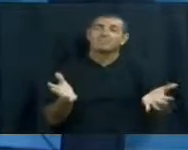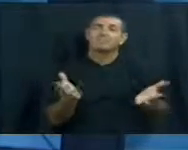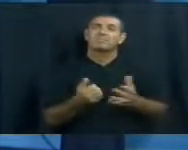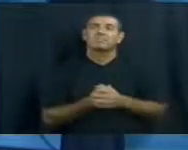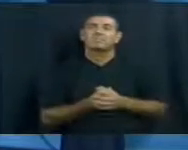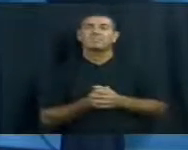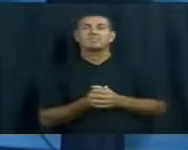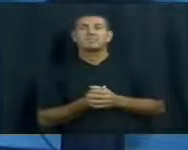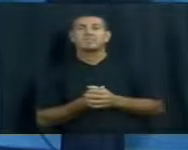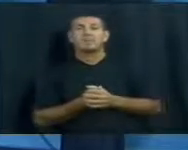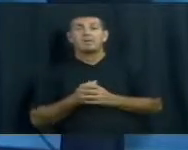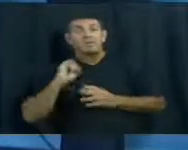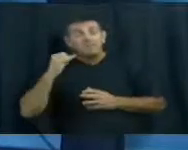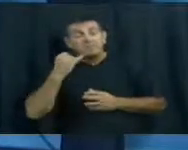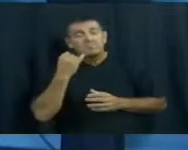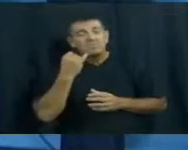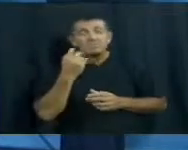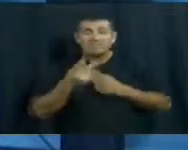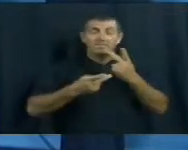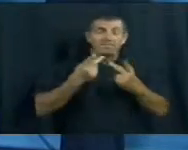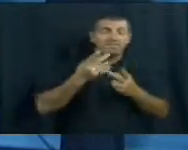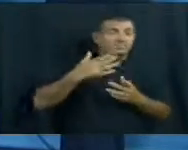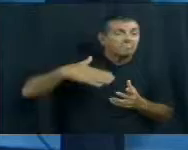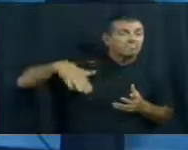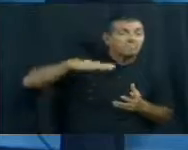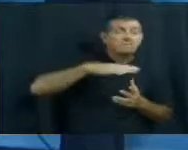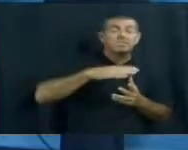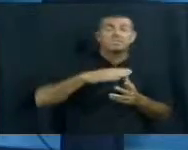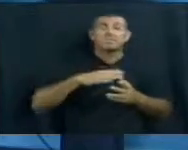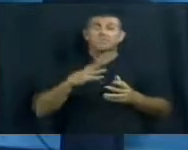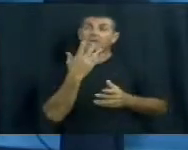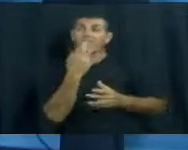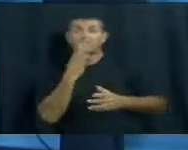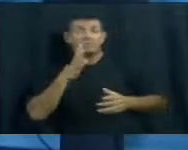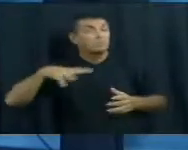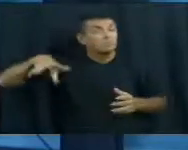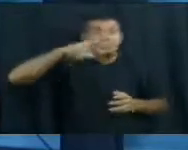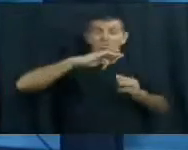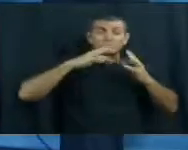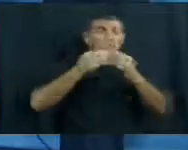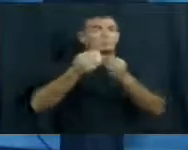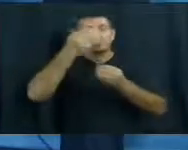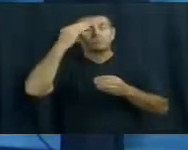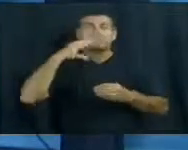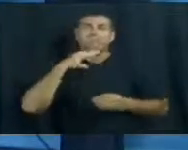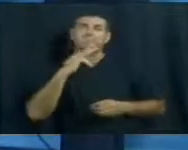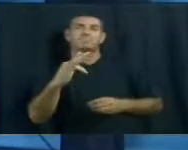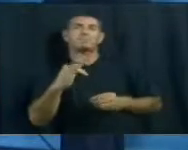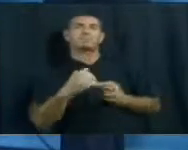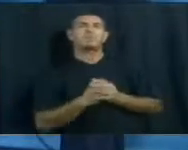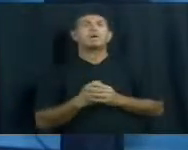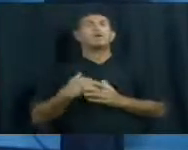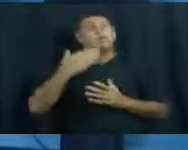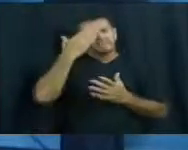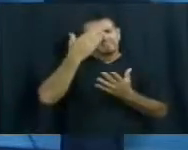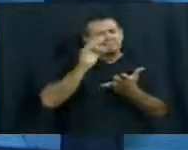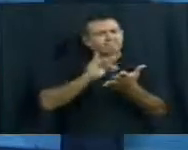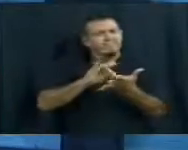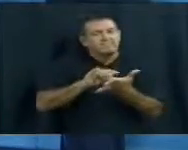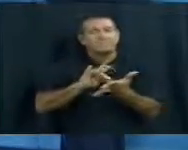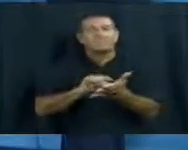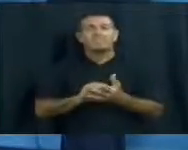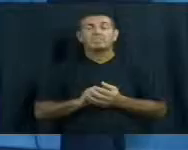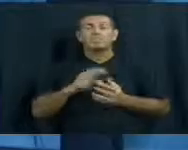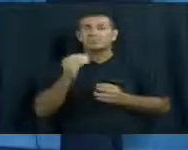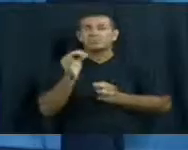essa oportunidade de estar falando com vocês sobre o Carnaval para Todos aqui de Cabo Frio. E eu tenho certeza de que tudo foi feito